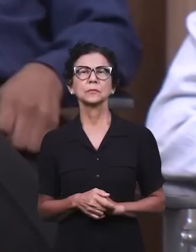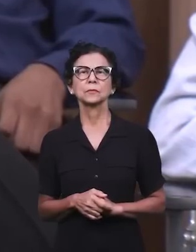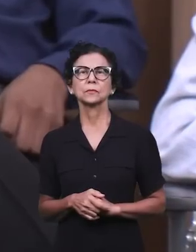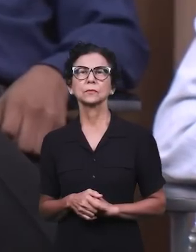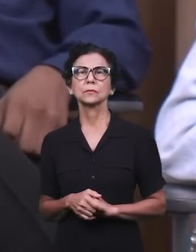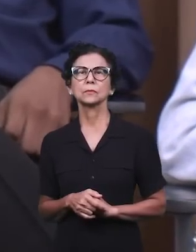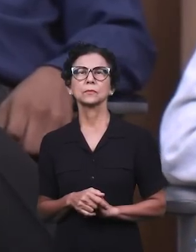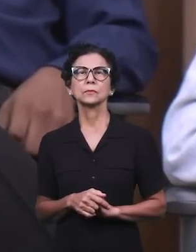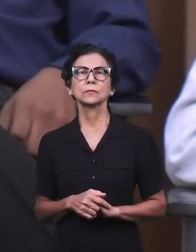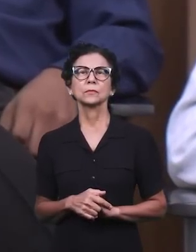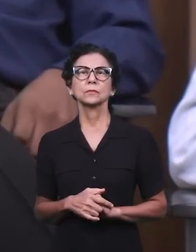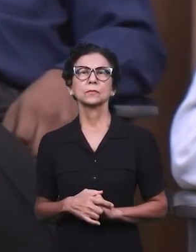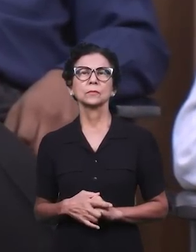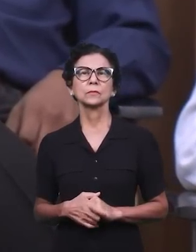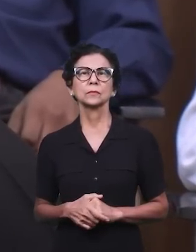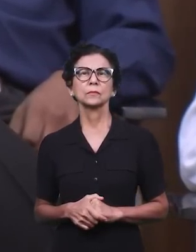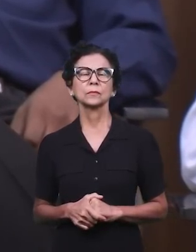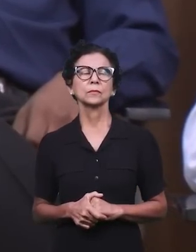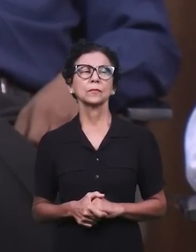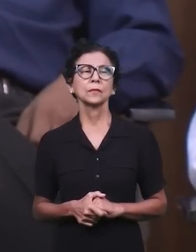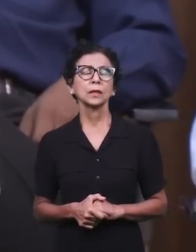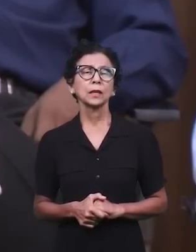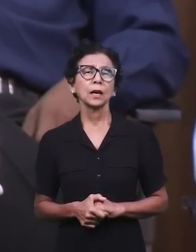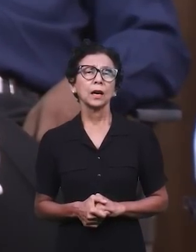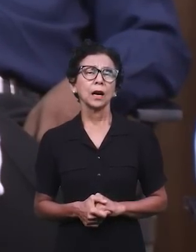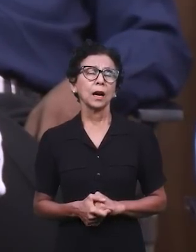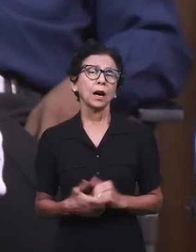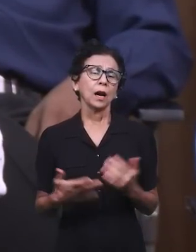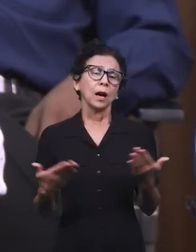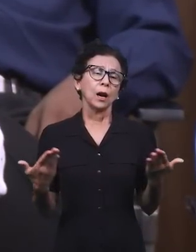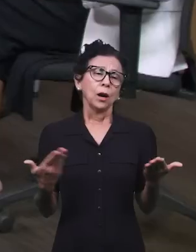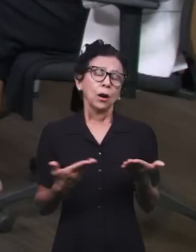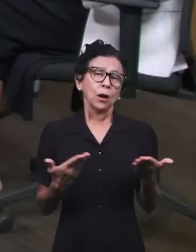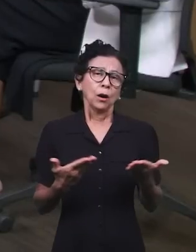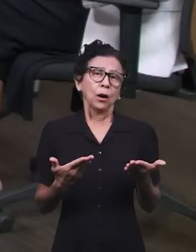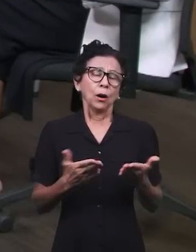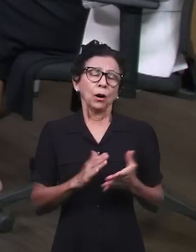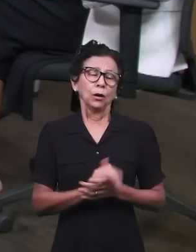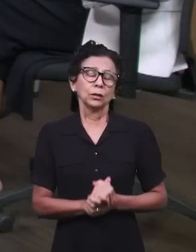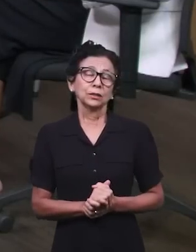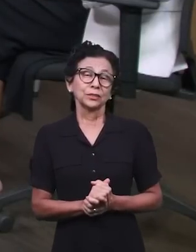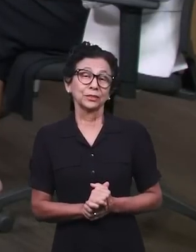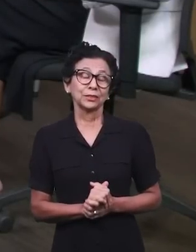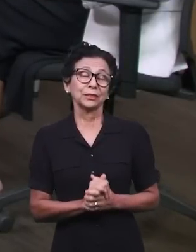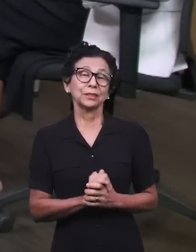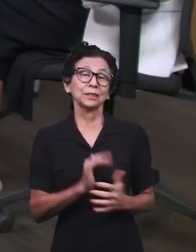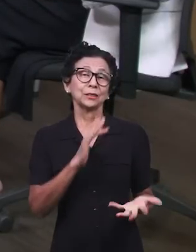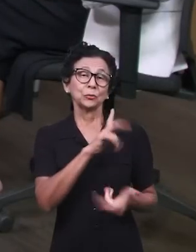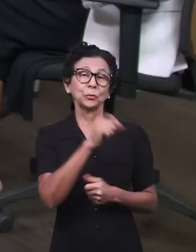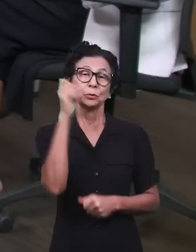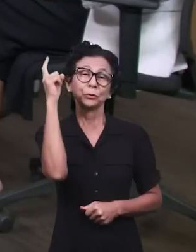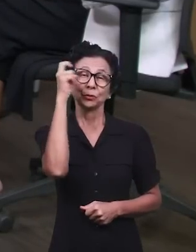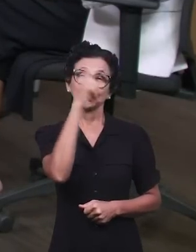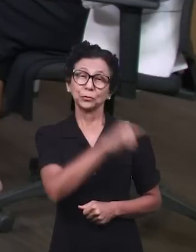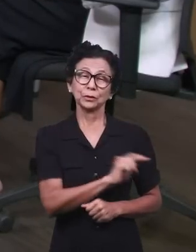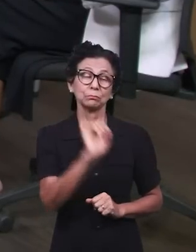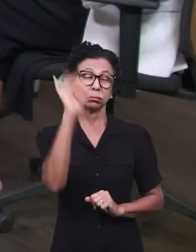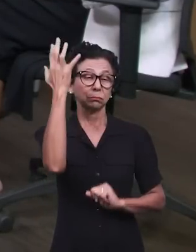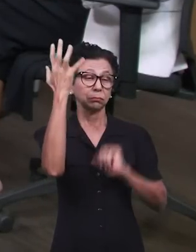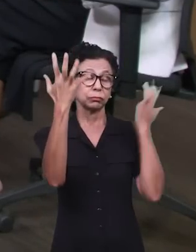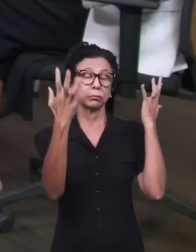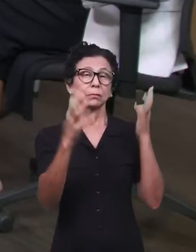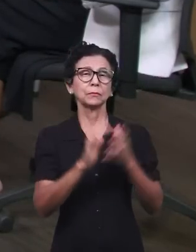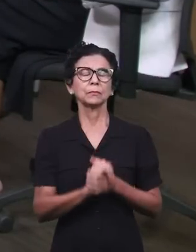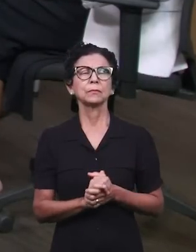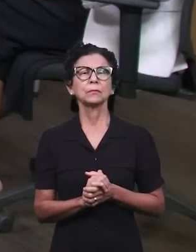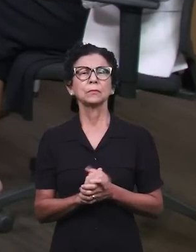do Senhor deve estar mediante essas calamidades que estão acontecendo no mundo? Vai, Alexandre. Vamos lá, pastor Valdeci está muito bem representado da